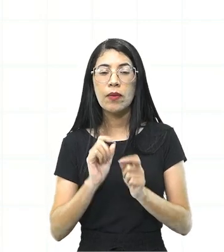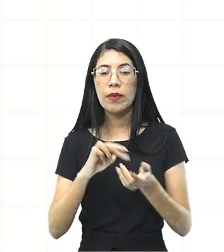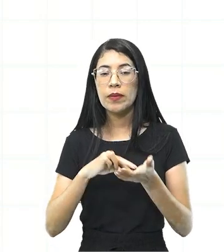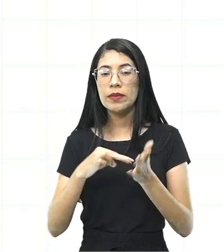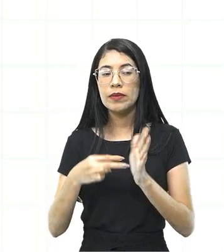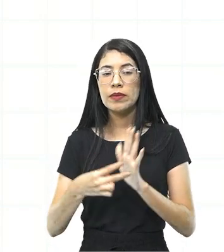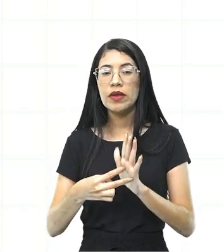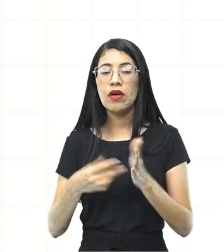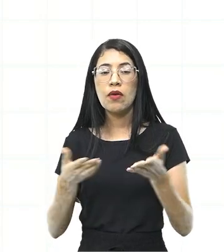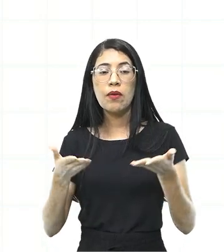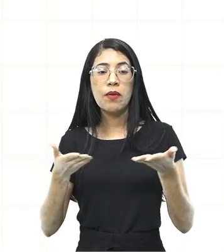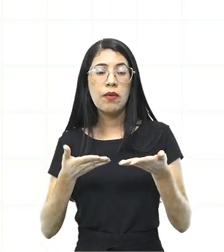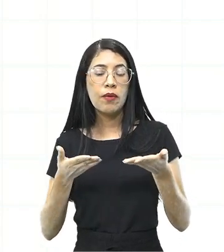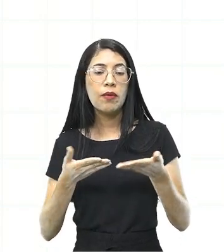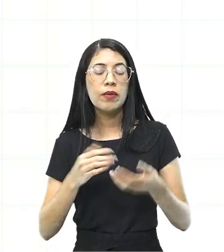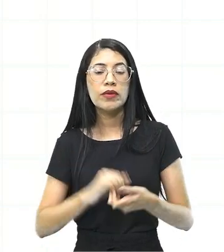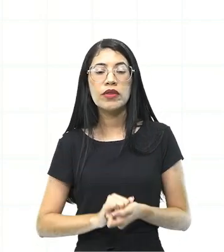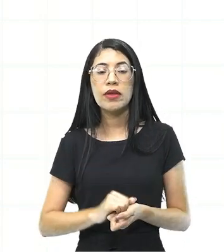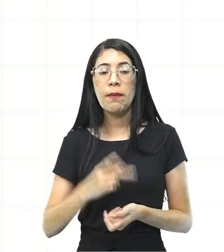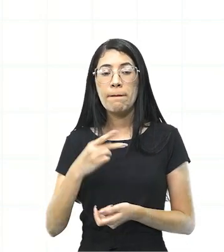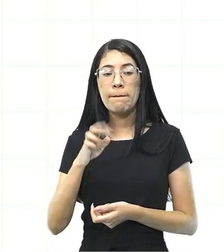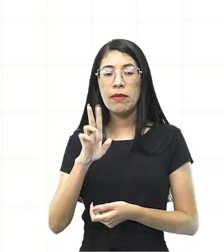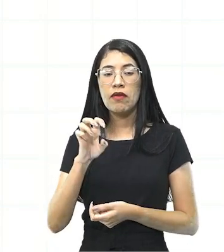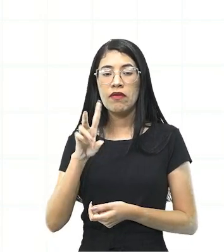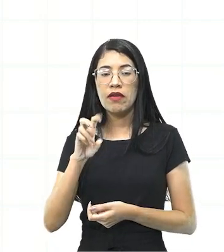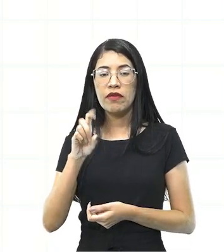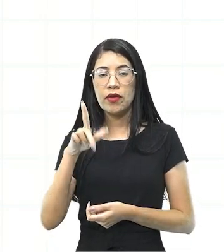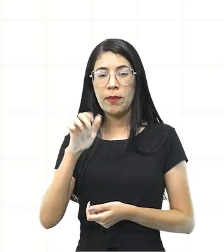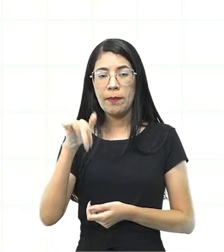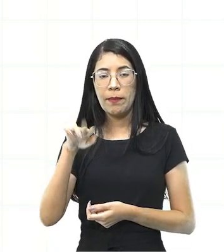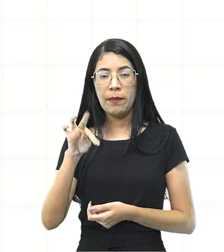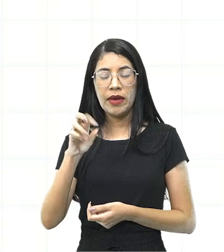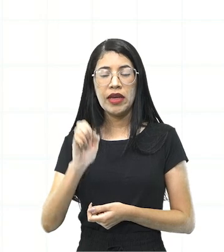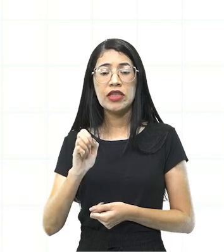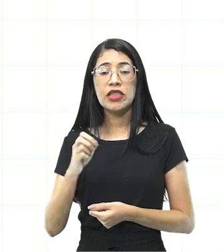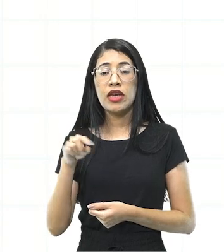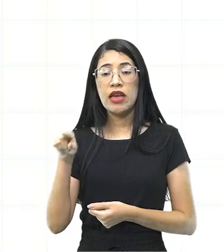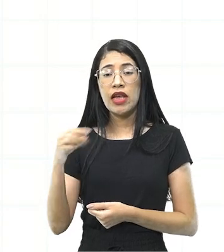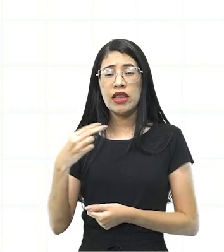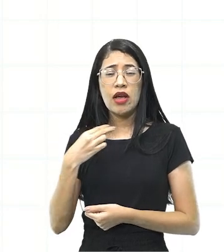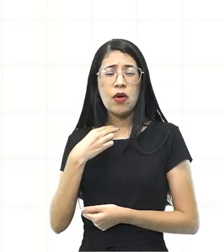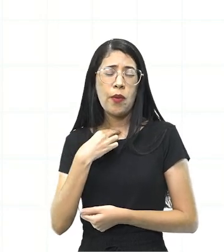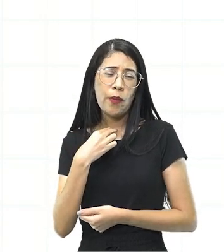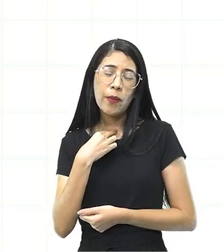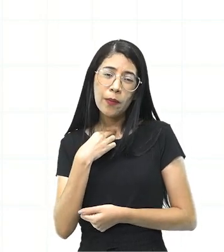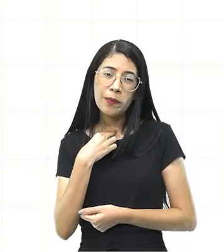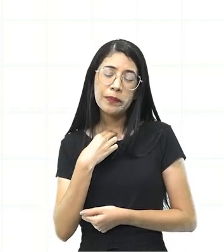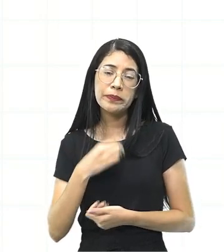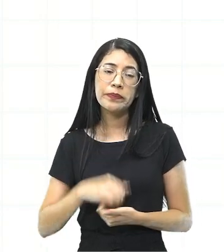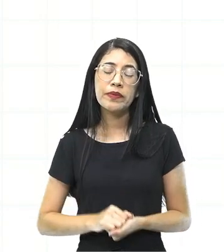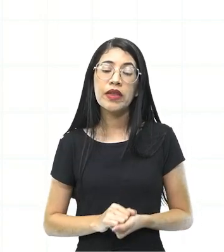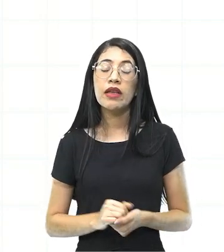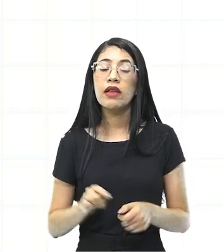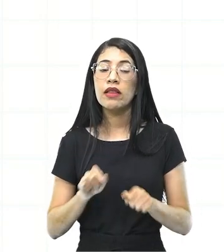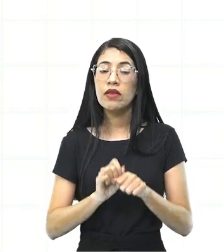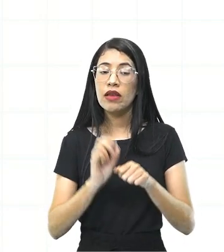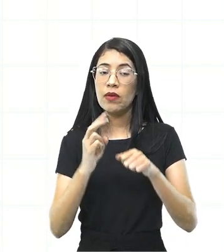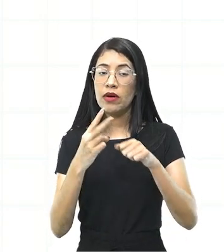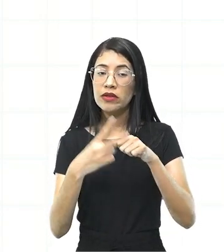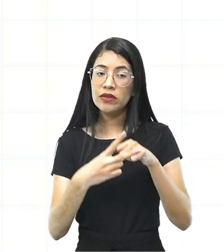gente. Hoje, provavelmente, ele está muito ocupado, né? Temos aí os